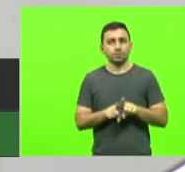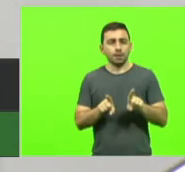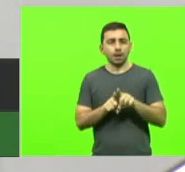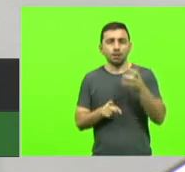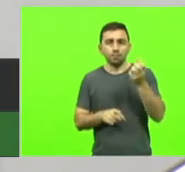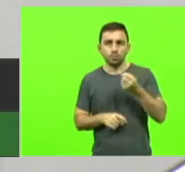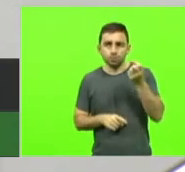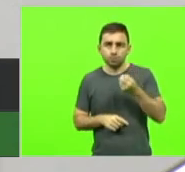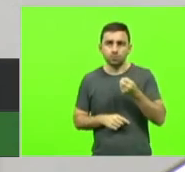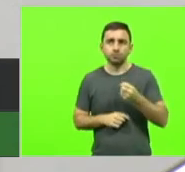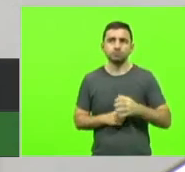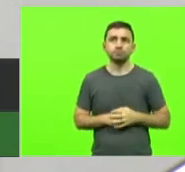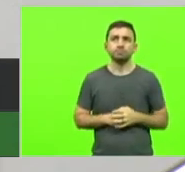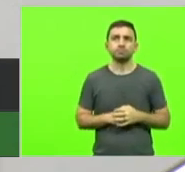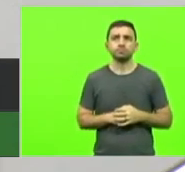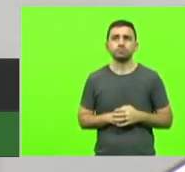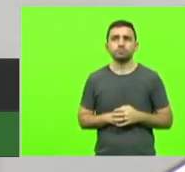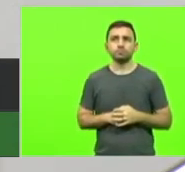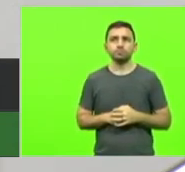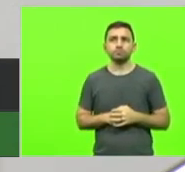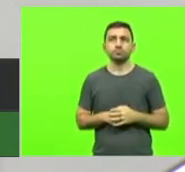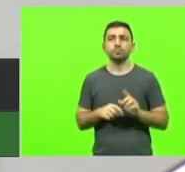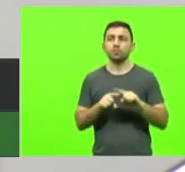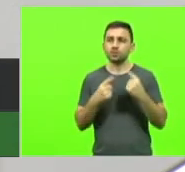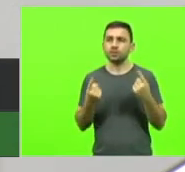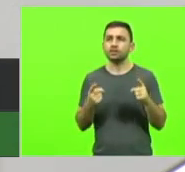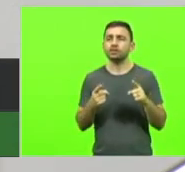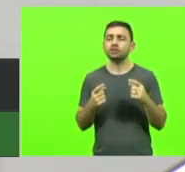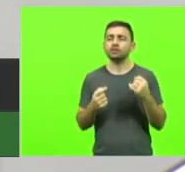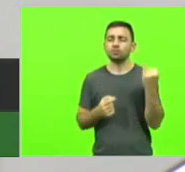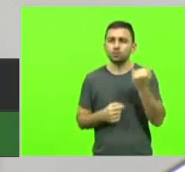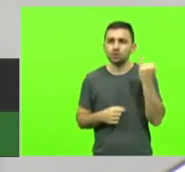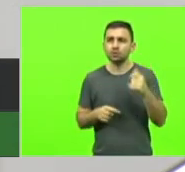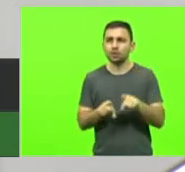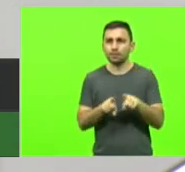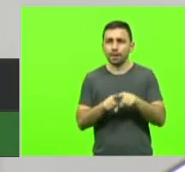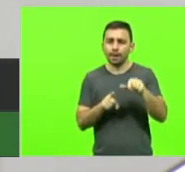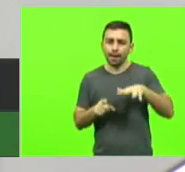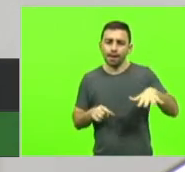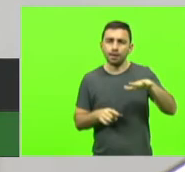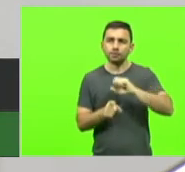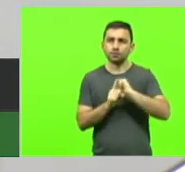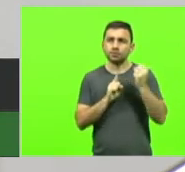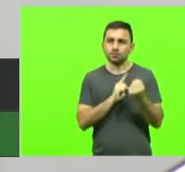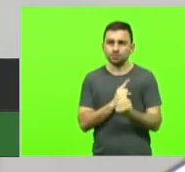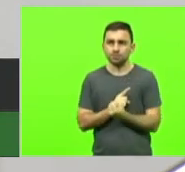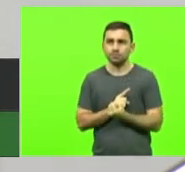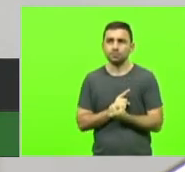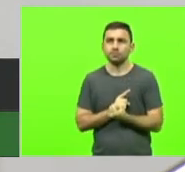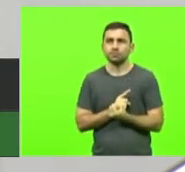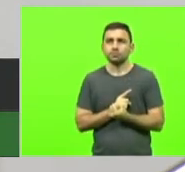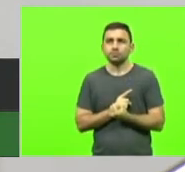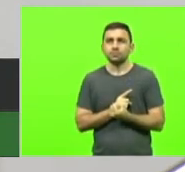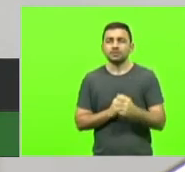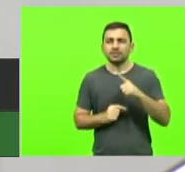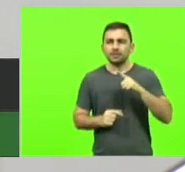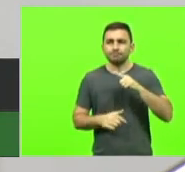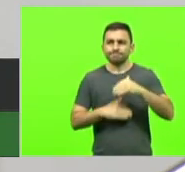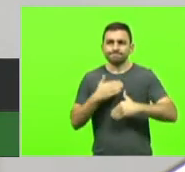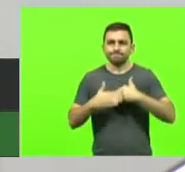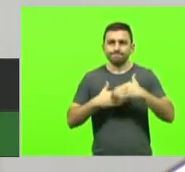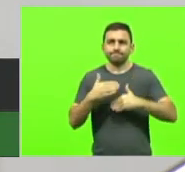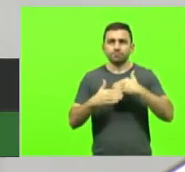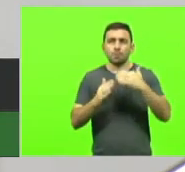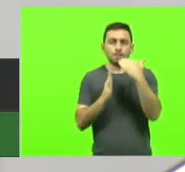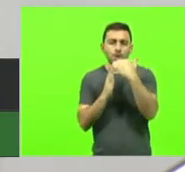aposentados. Importante citar ainda, na área social, um grande avanço com o